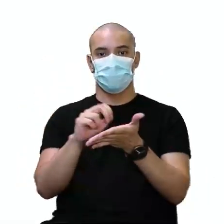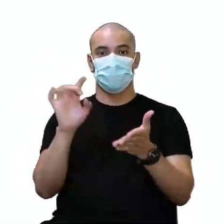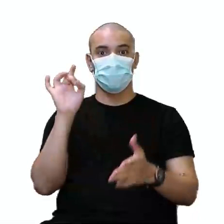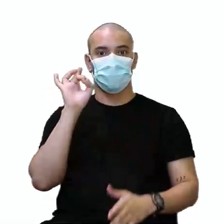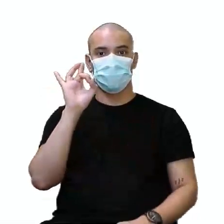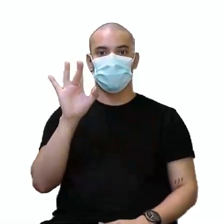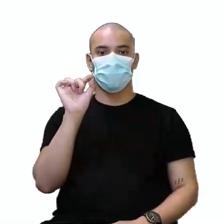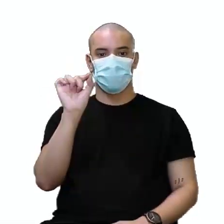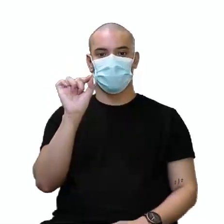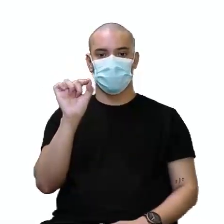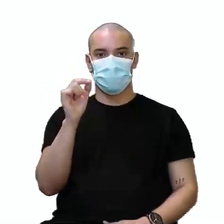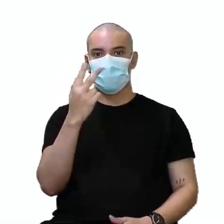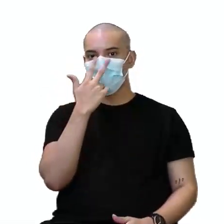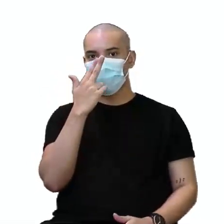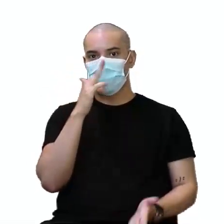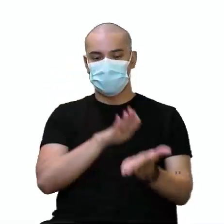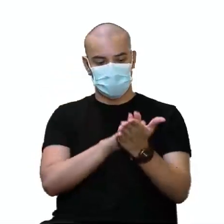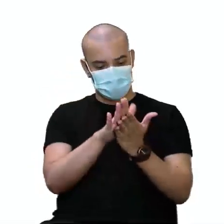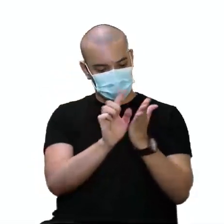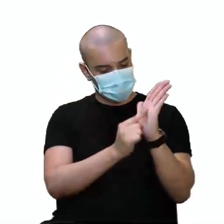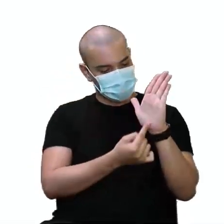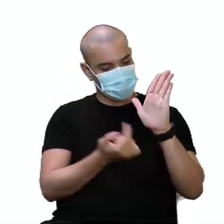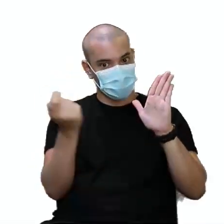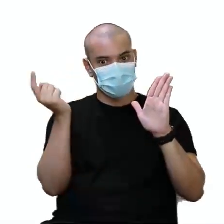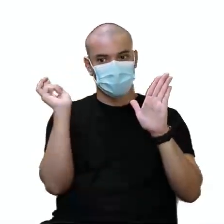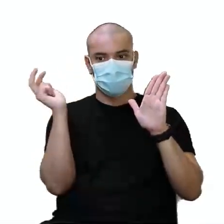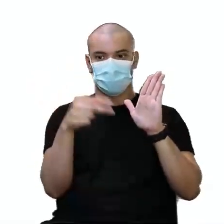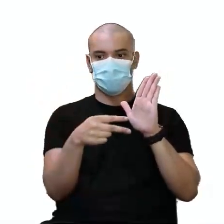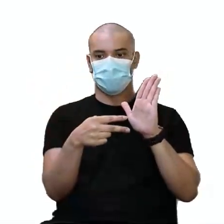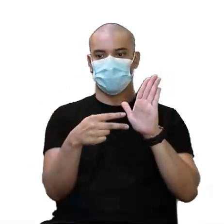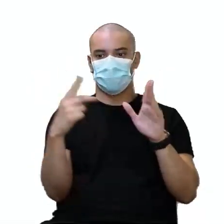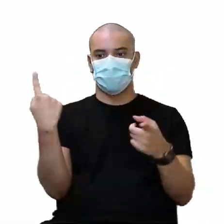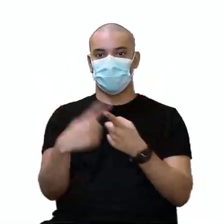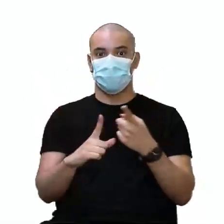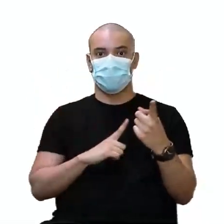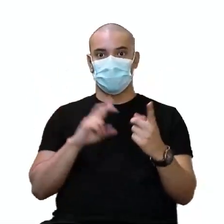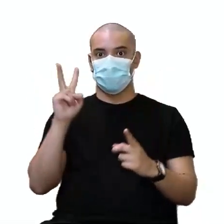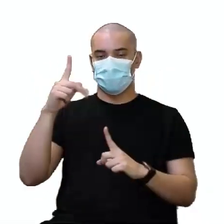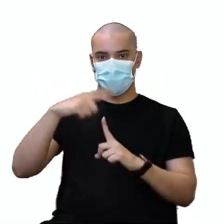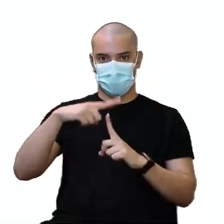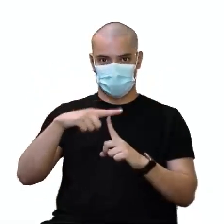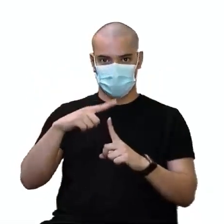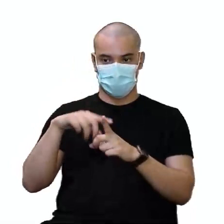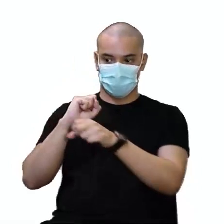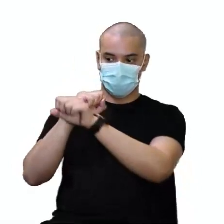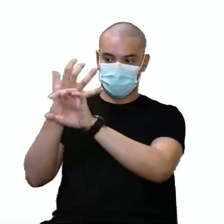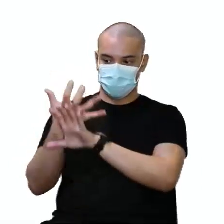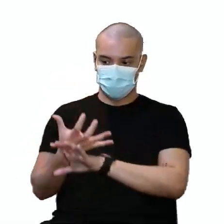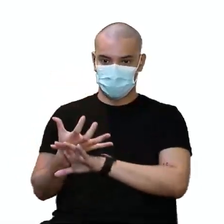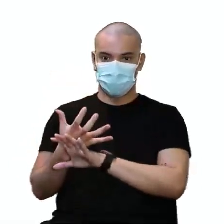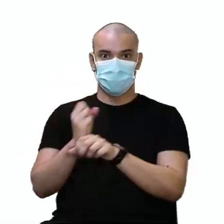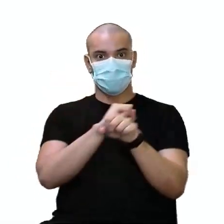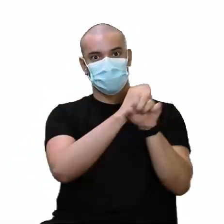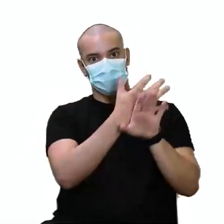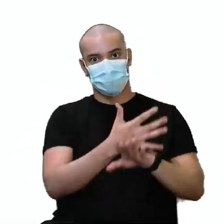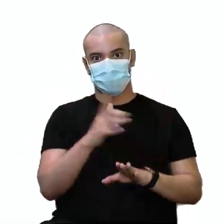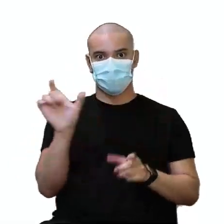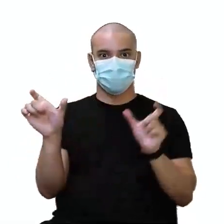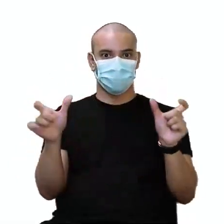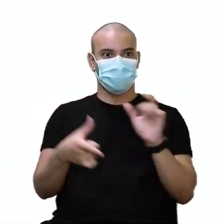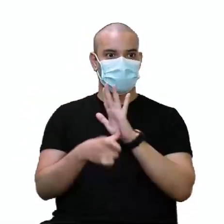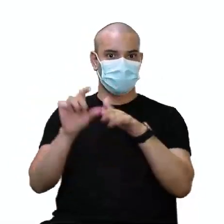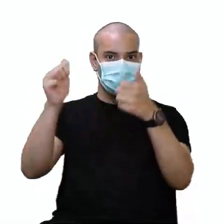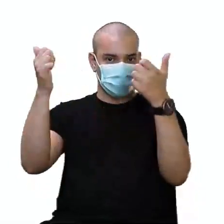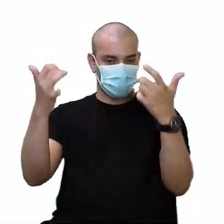é apenas impressões. Tá? Lembram que a gente tem dois tipos de fósseis, os somatofósseis e os iconofósseis, então